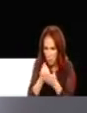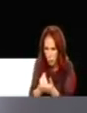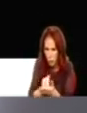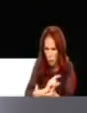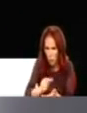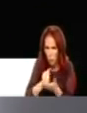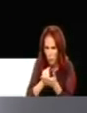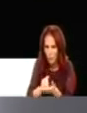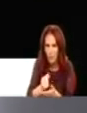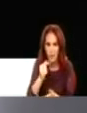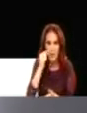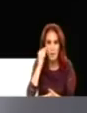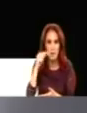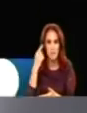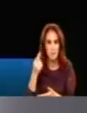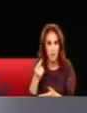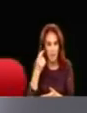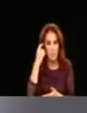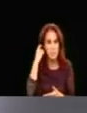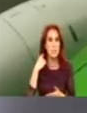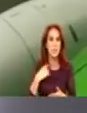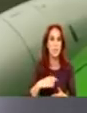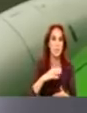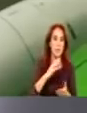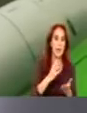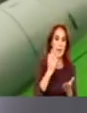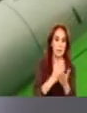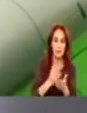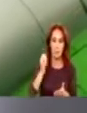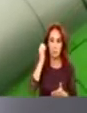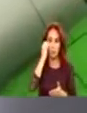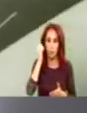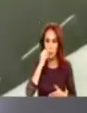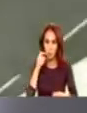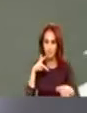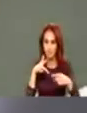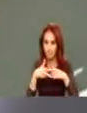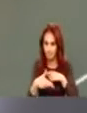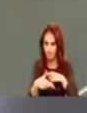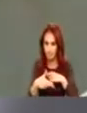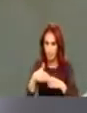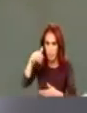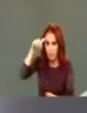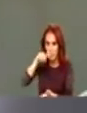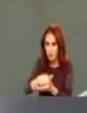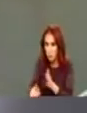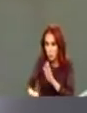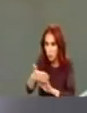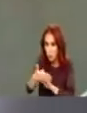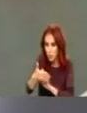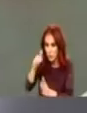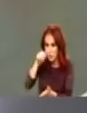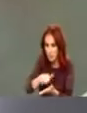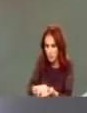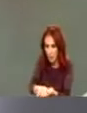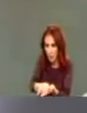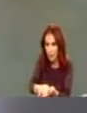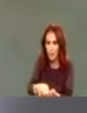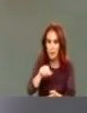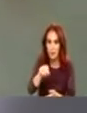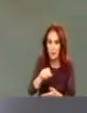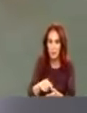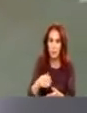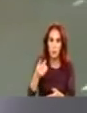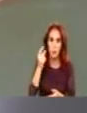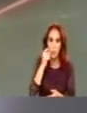menos num grande país. Porque eu não considero que a Rússia seja comunista e nem considero que a China também seja. Mas eles intitulam-se. Pronto, então temos que